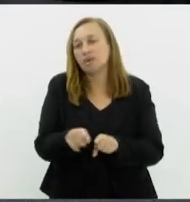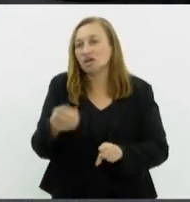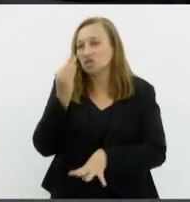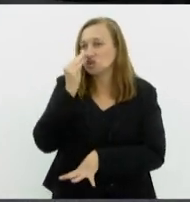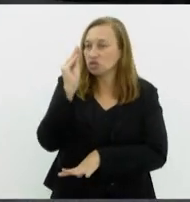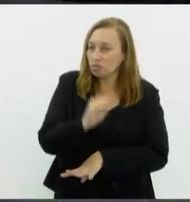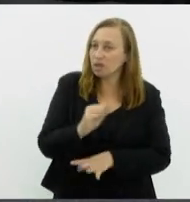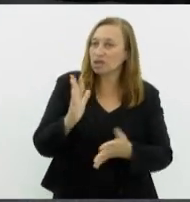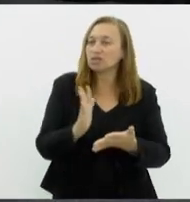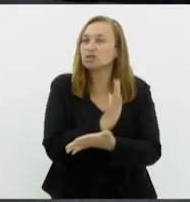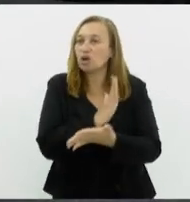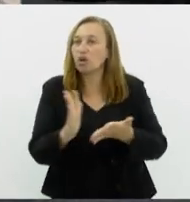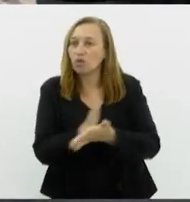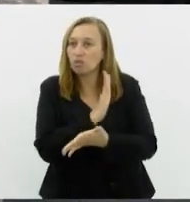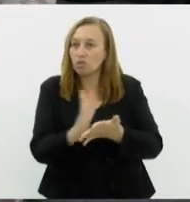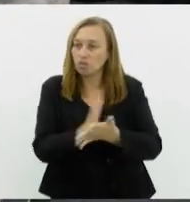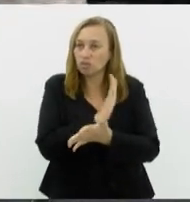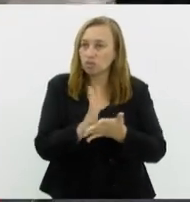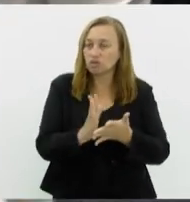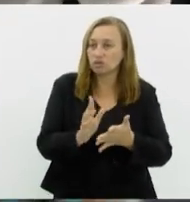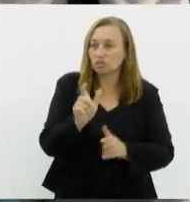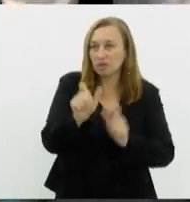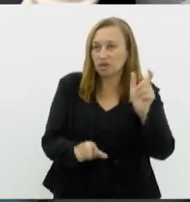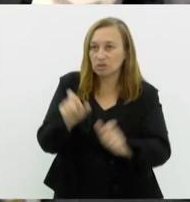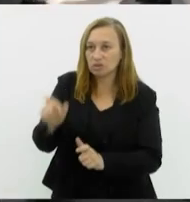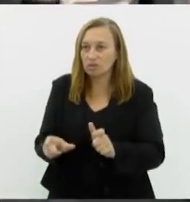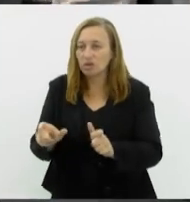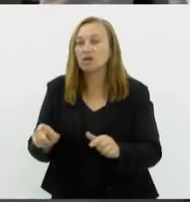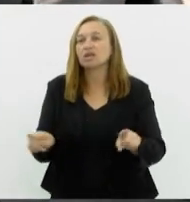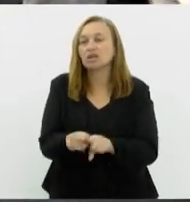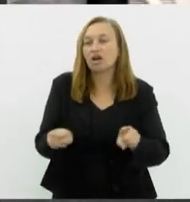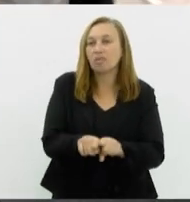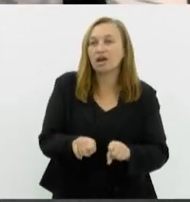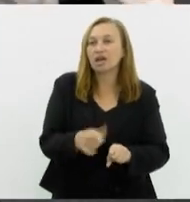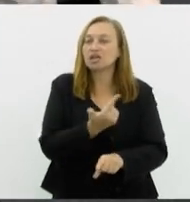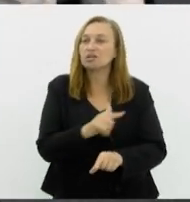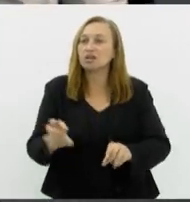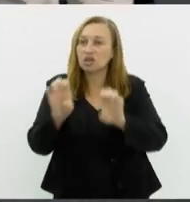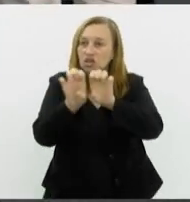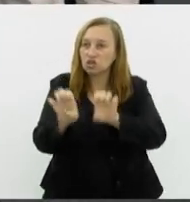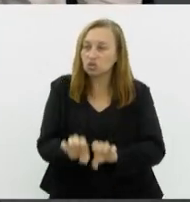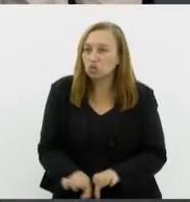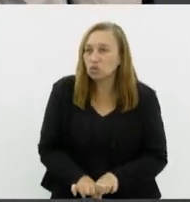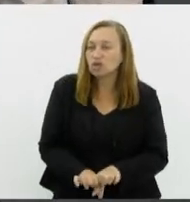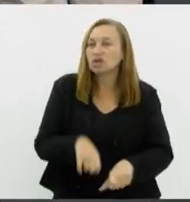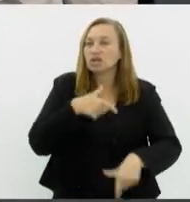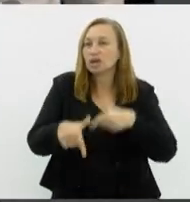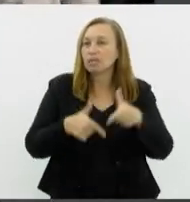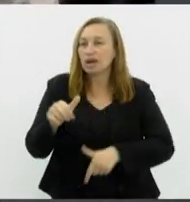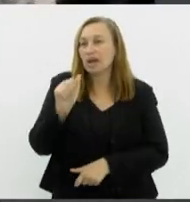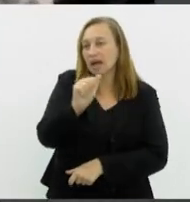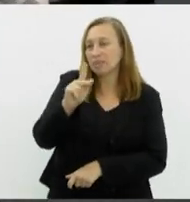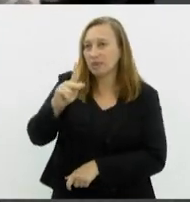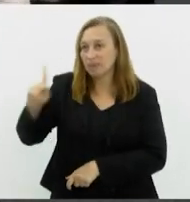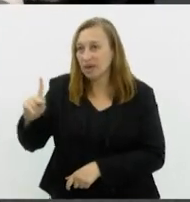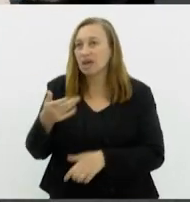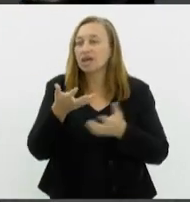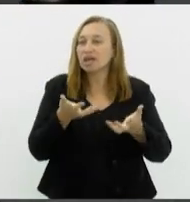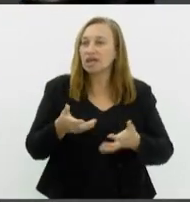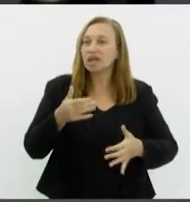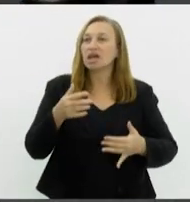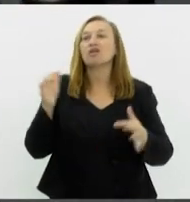própria estrutura de trabalho ligada ao aplicativo lhes entrega. Queria dizer que eu estou